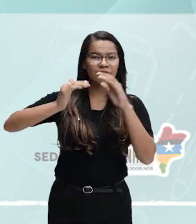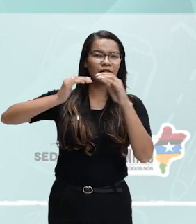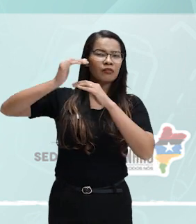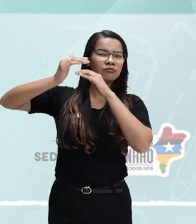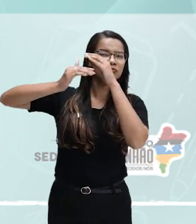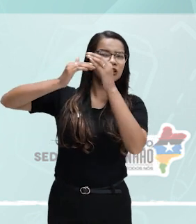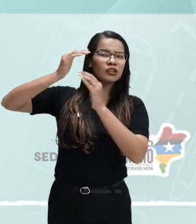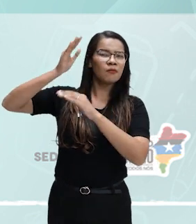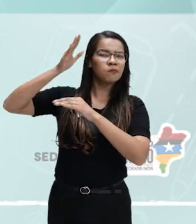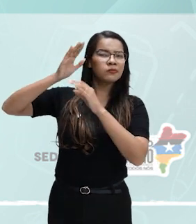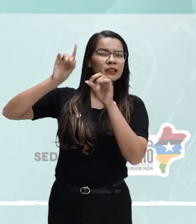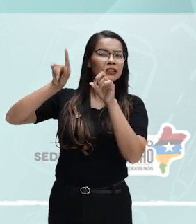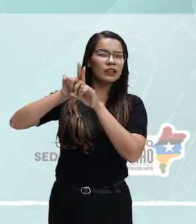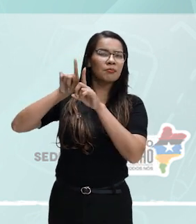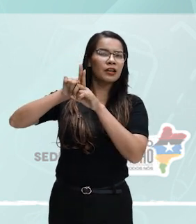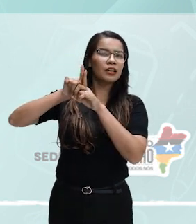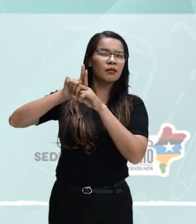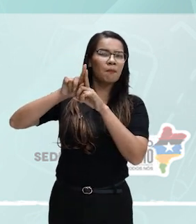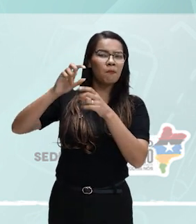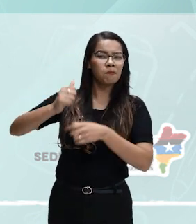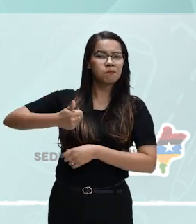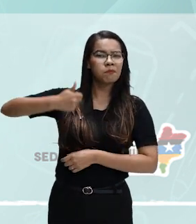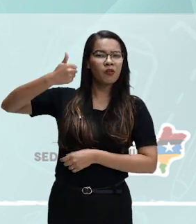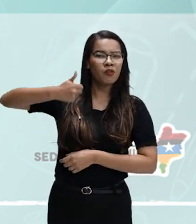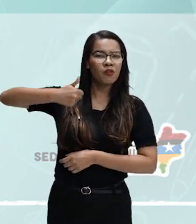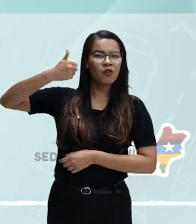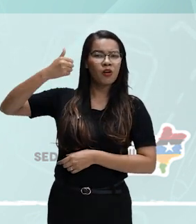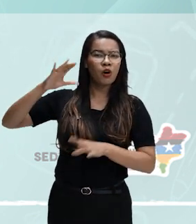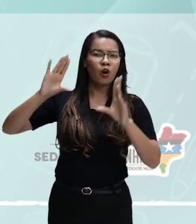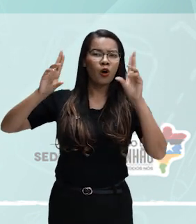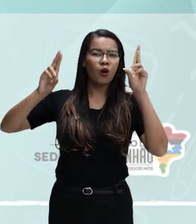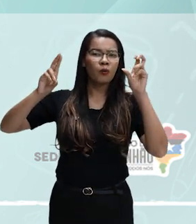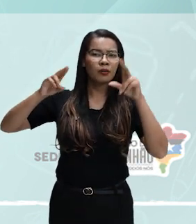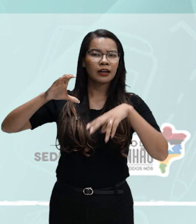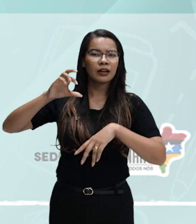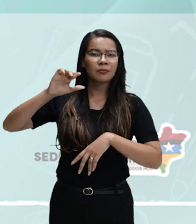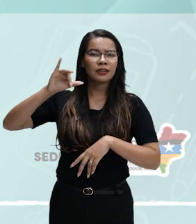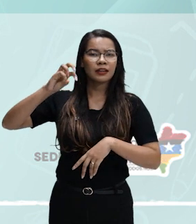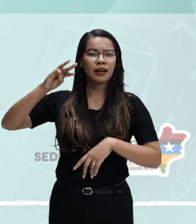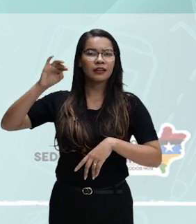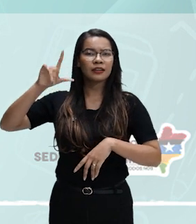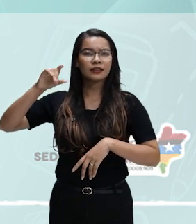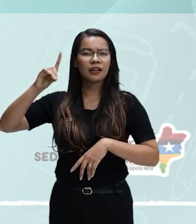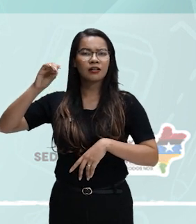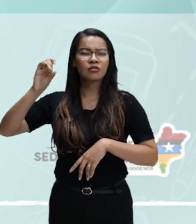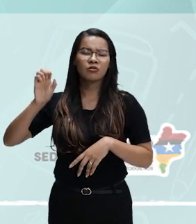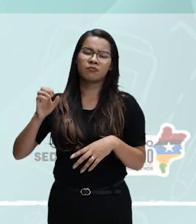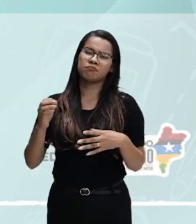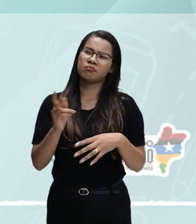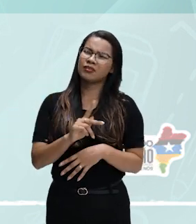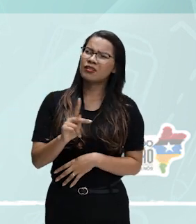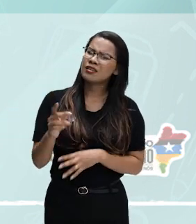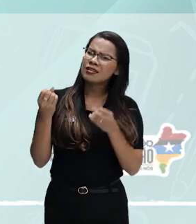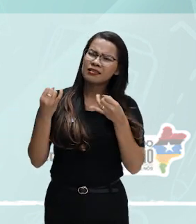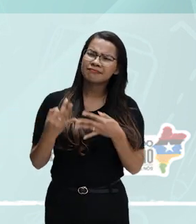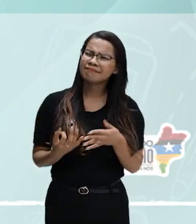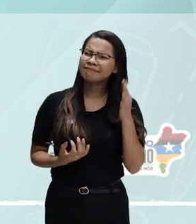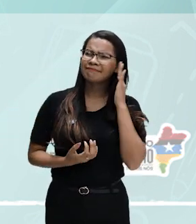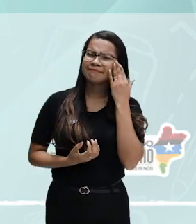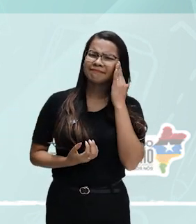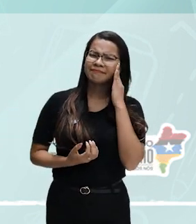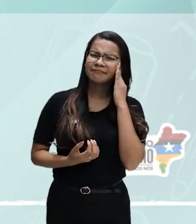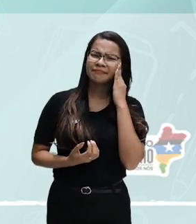positivista sobre a criminalidade. Professor, explica, eu não estou entendendo, vou explicar. Um dos principais valores